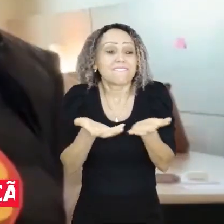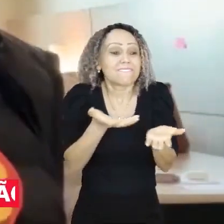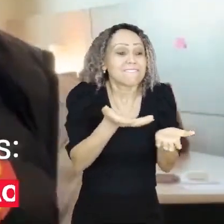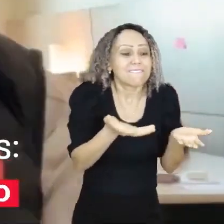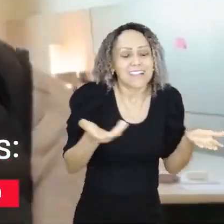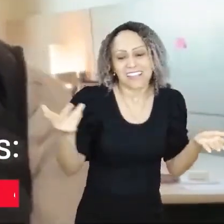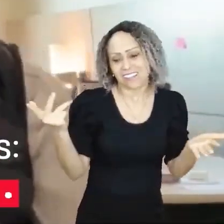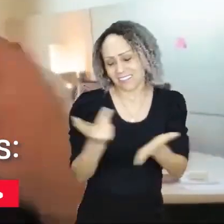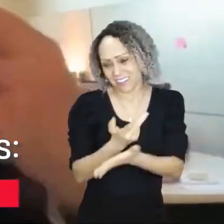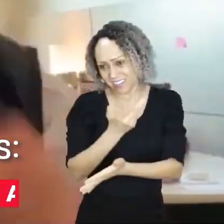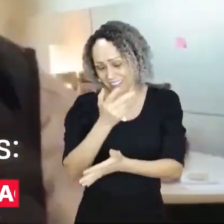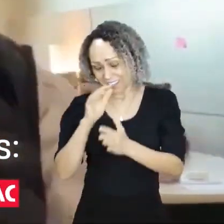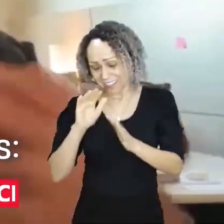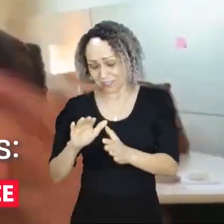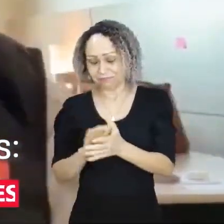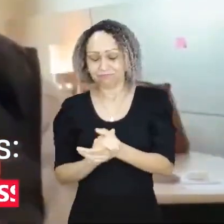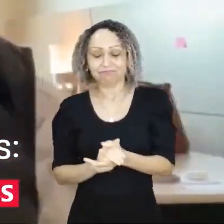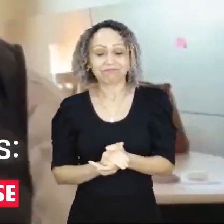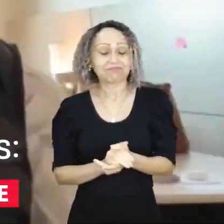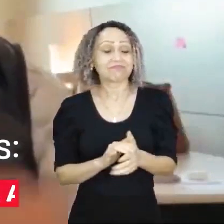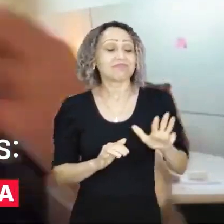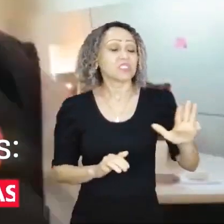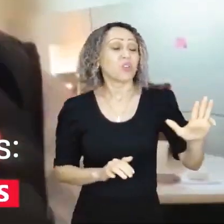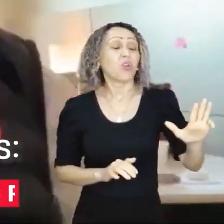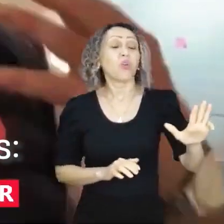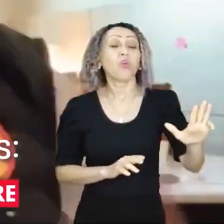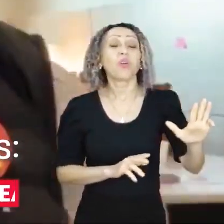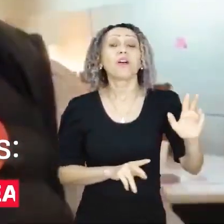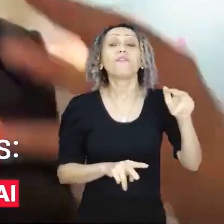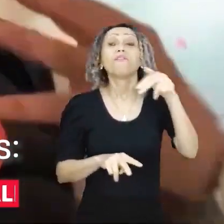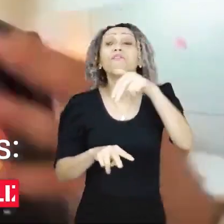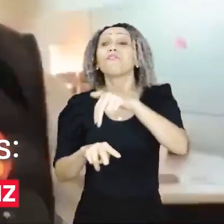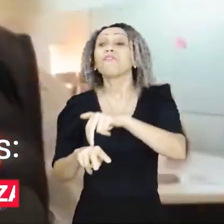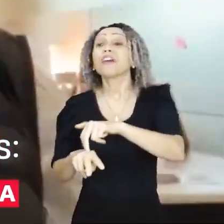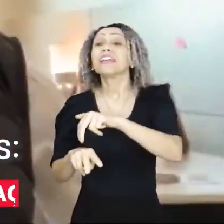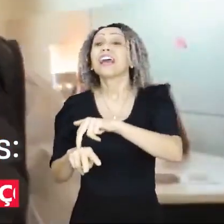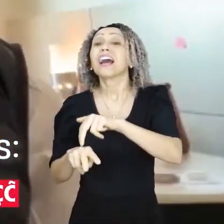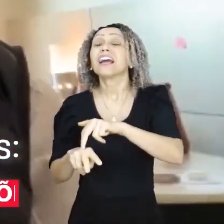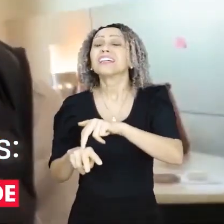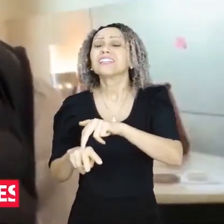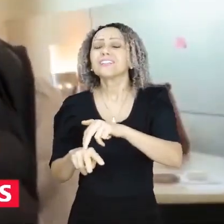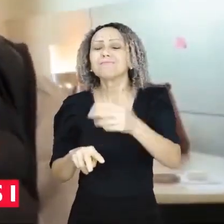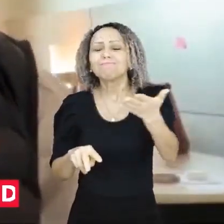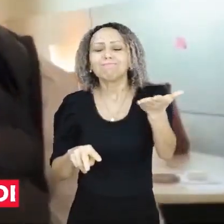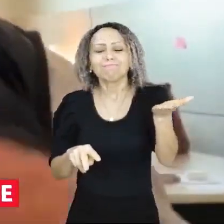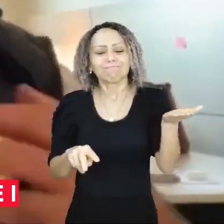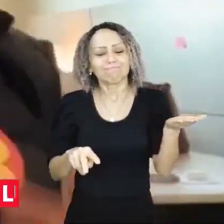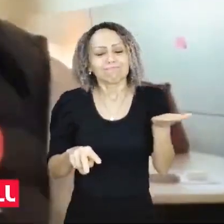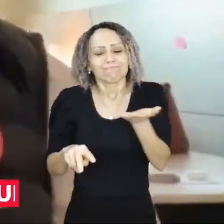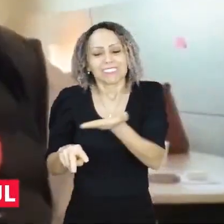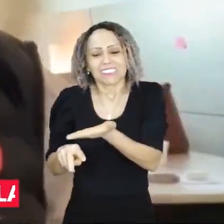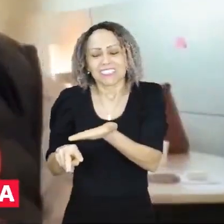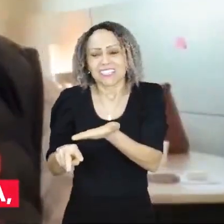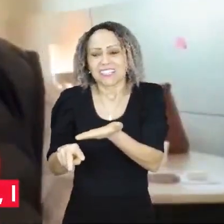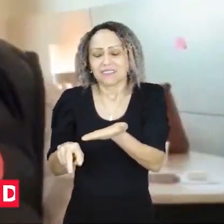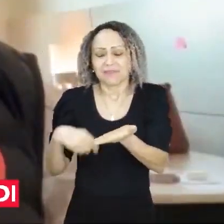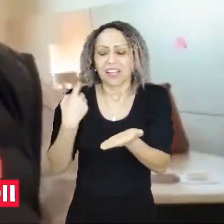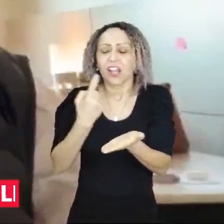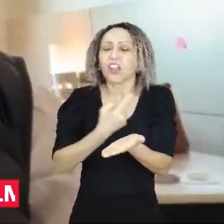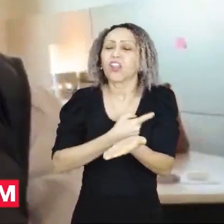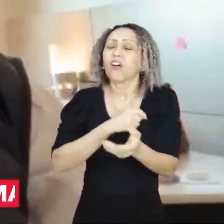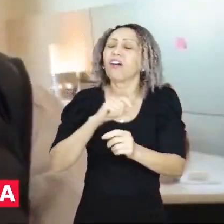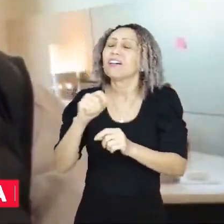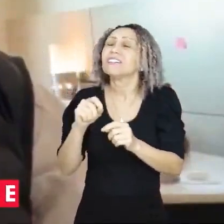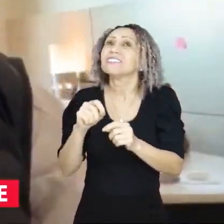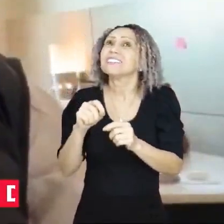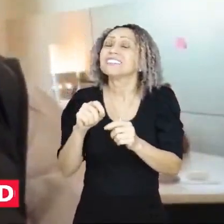presidente Lula, veio trazer para nós aquilo que nós precisávamos, os lampejos de